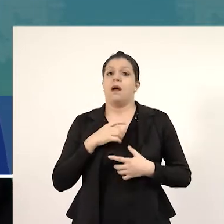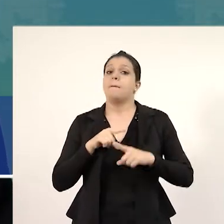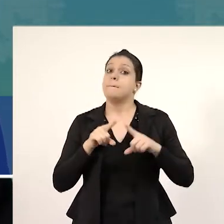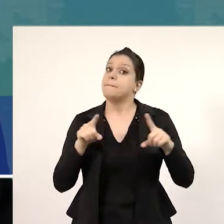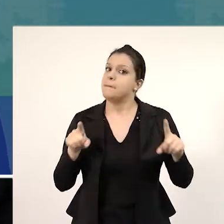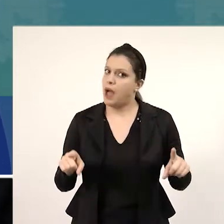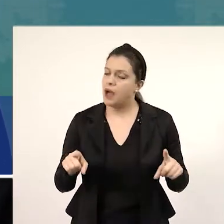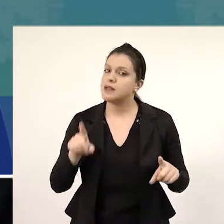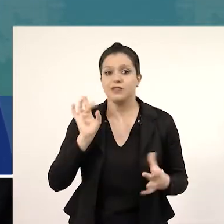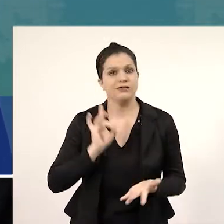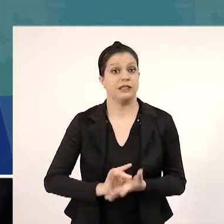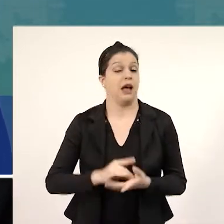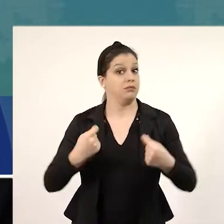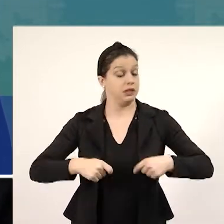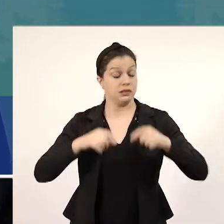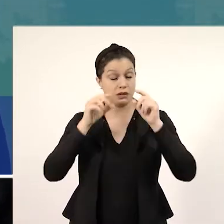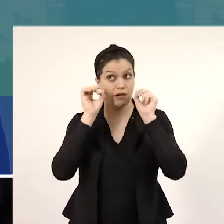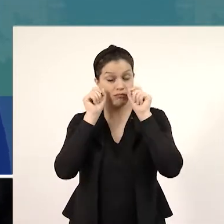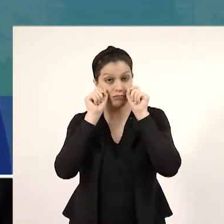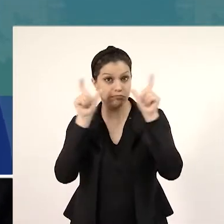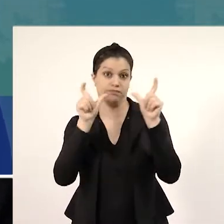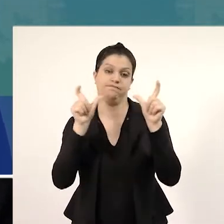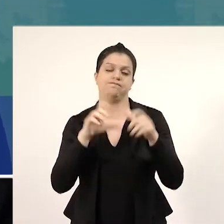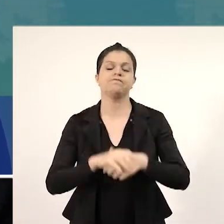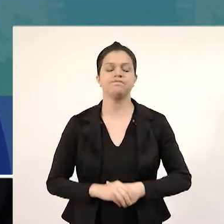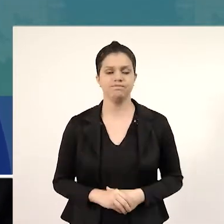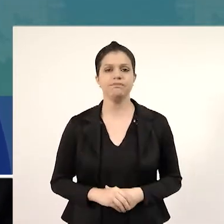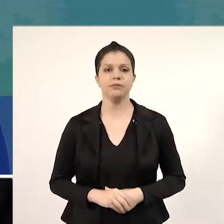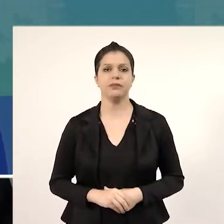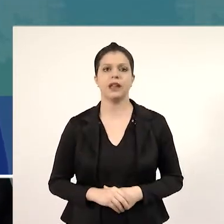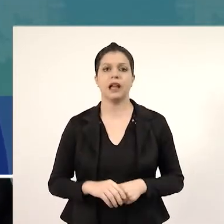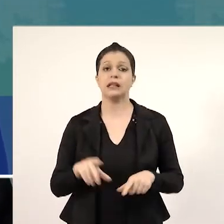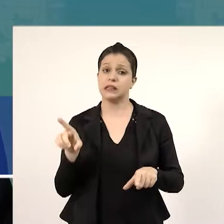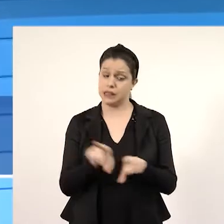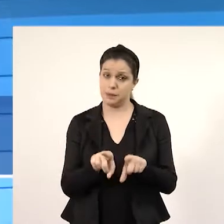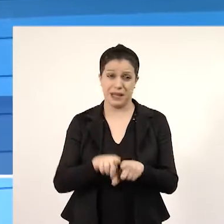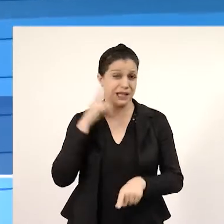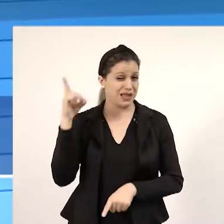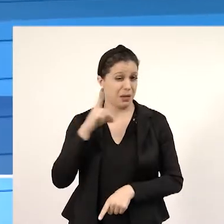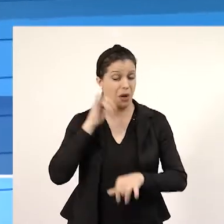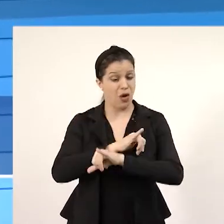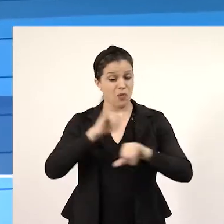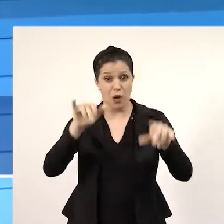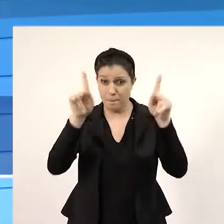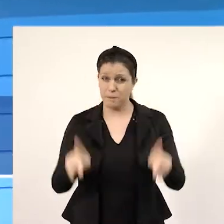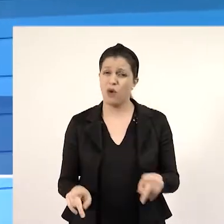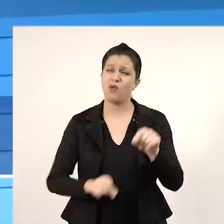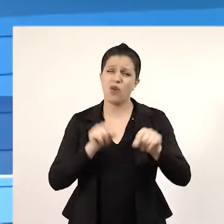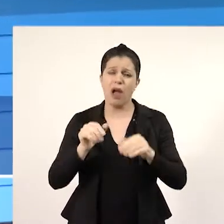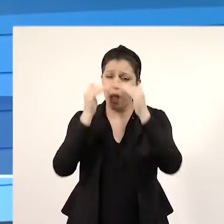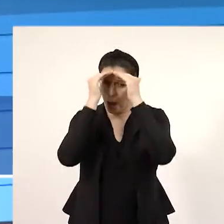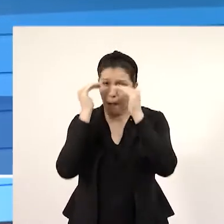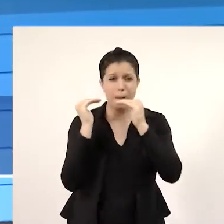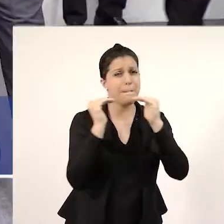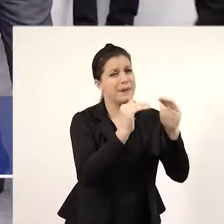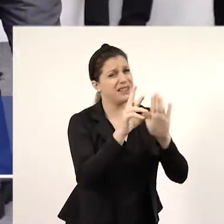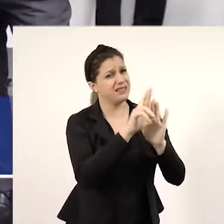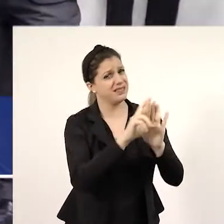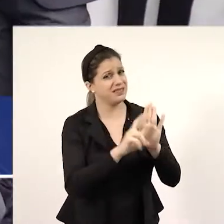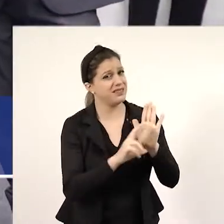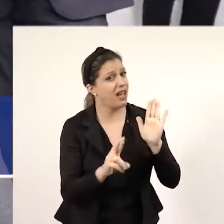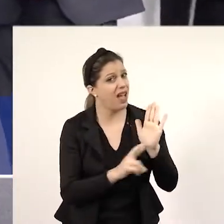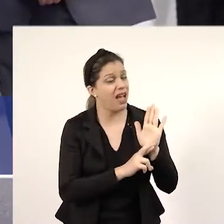é pânico, não é alarmismo, mas é realidade. E dentro dessa realidade, os parlamentares